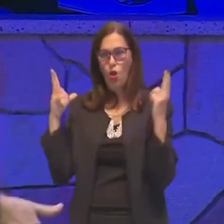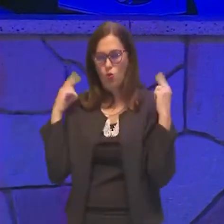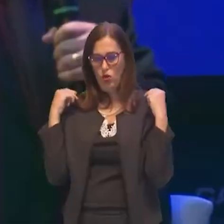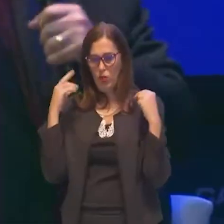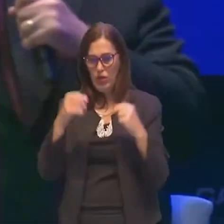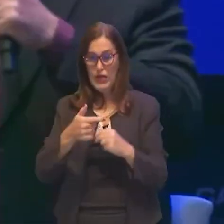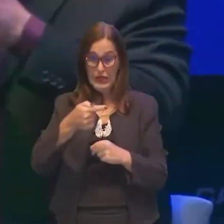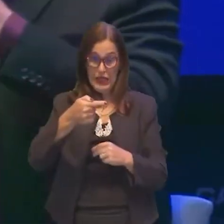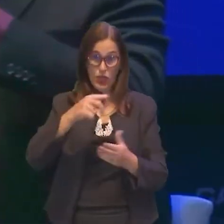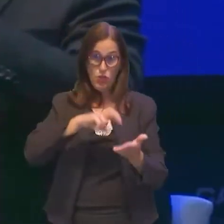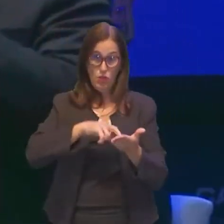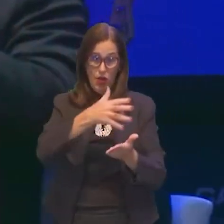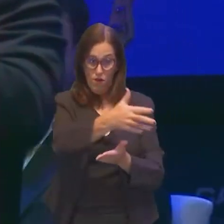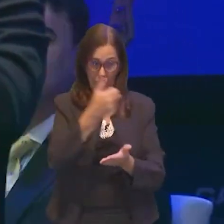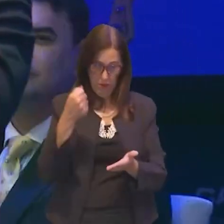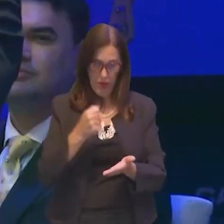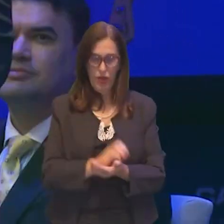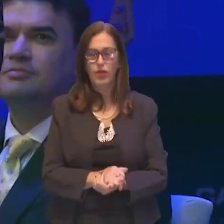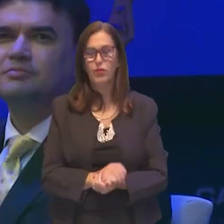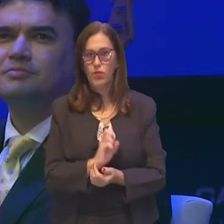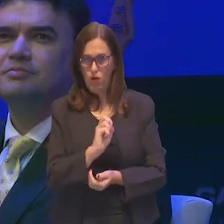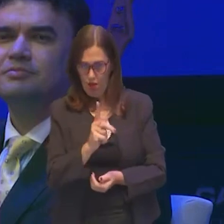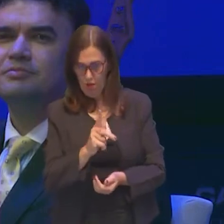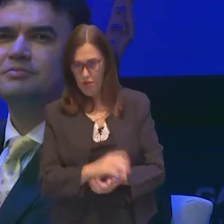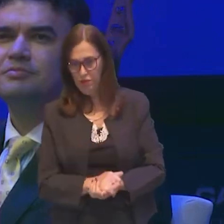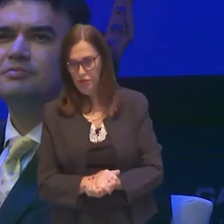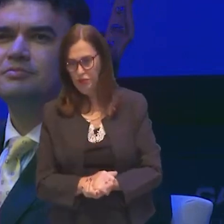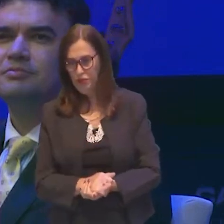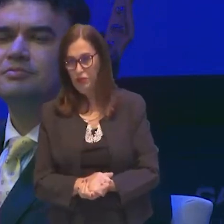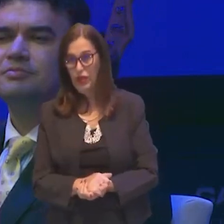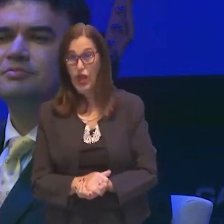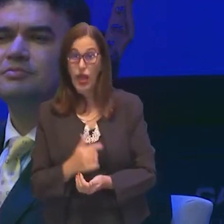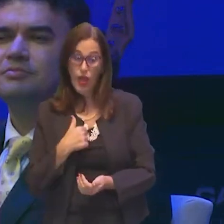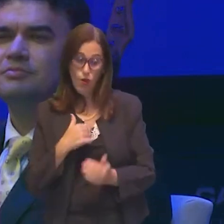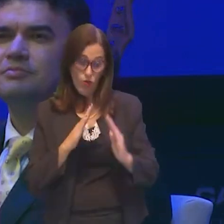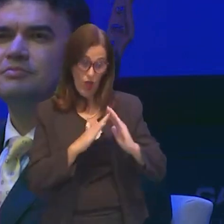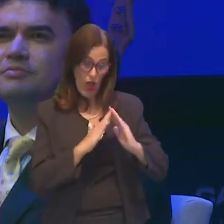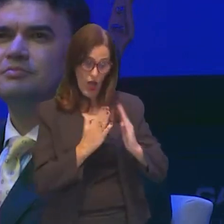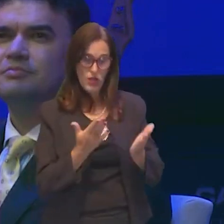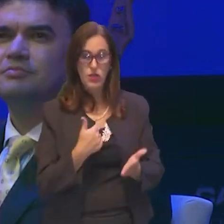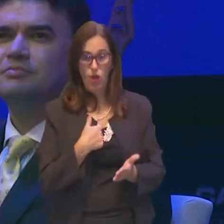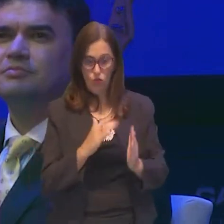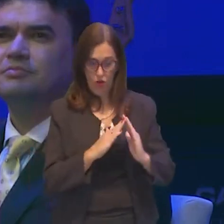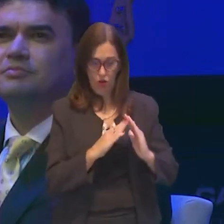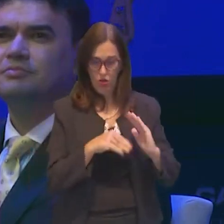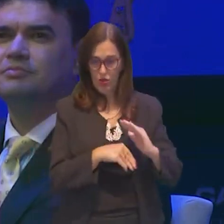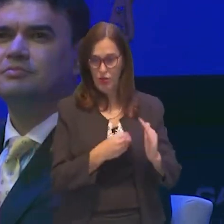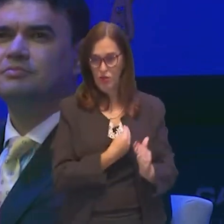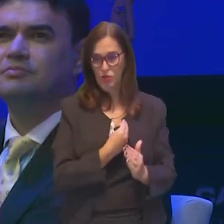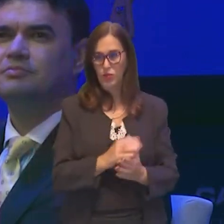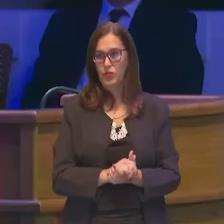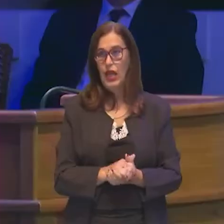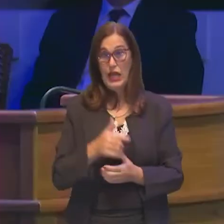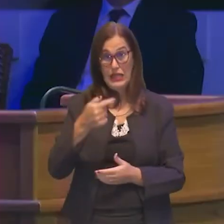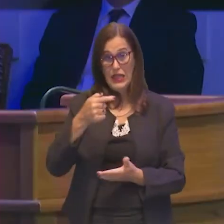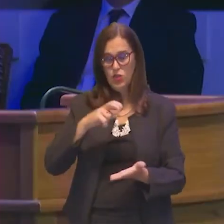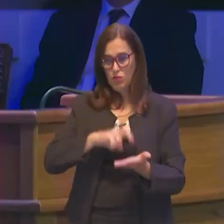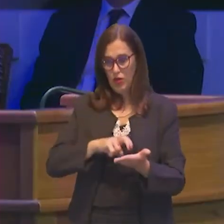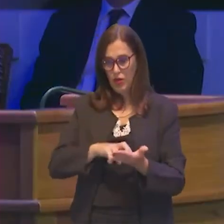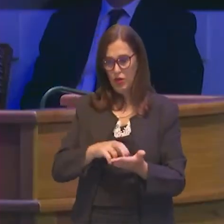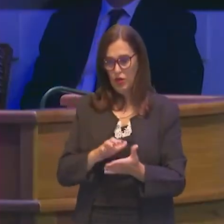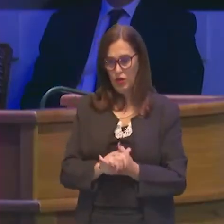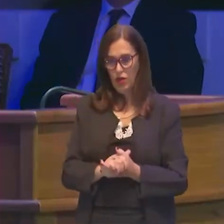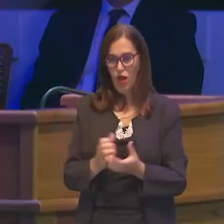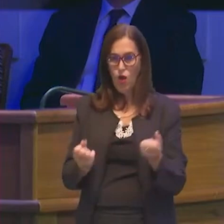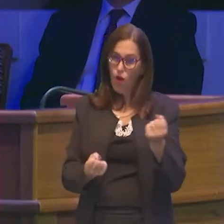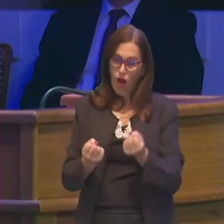pega às 7 horas da manhã. E como eu estava naquela casa, o camarada chegou lá às 7 horas da manhã e falou assim: olha, o carro